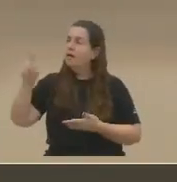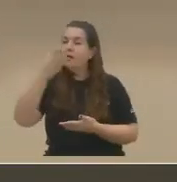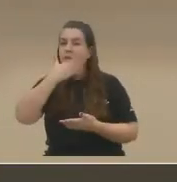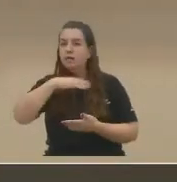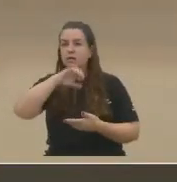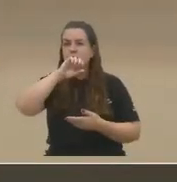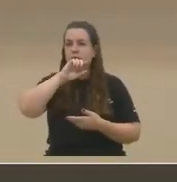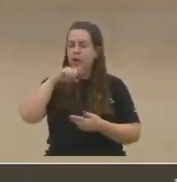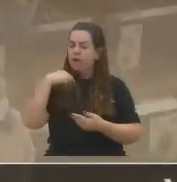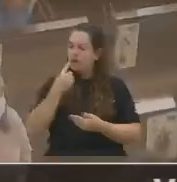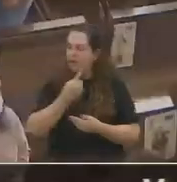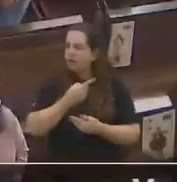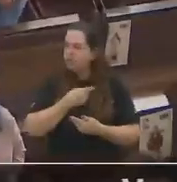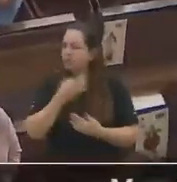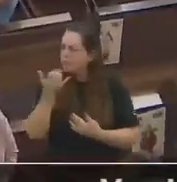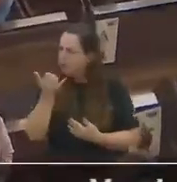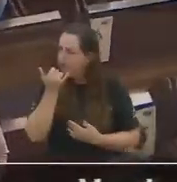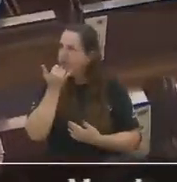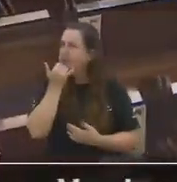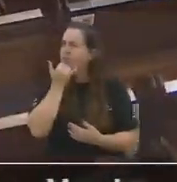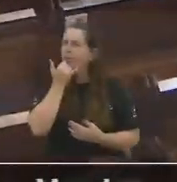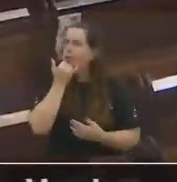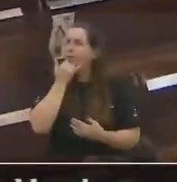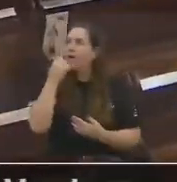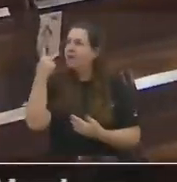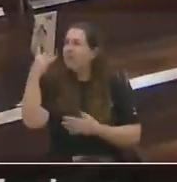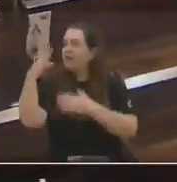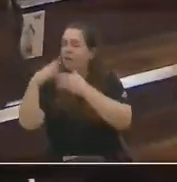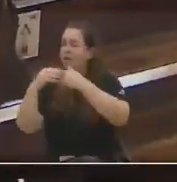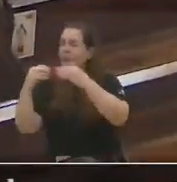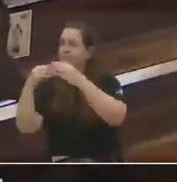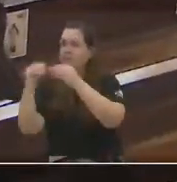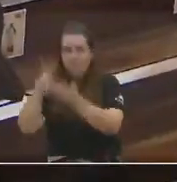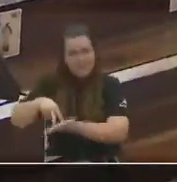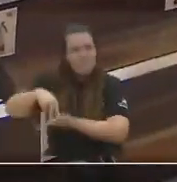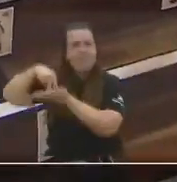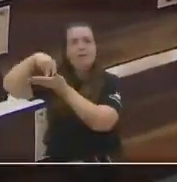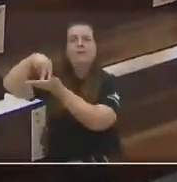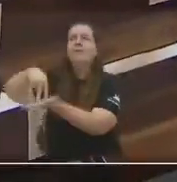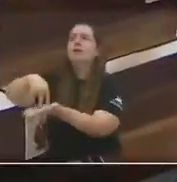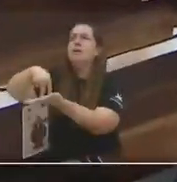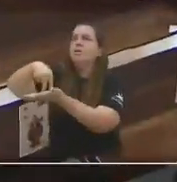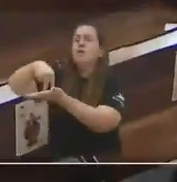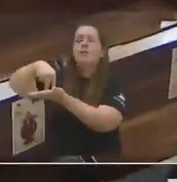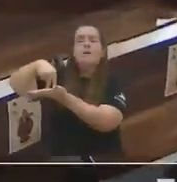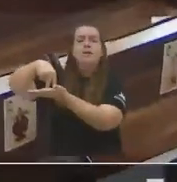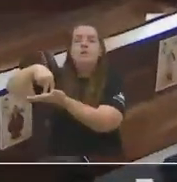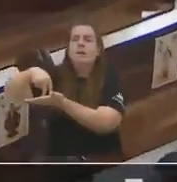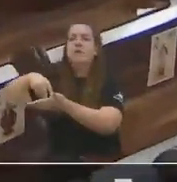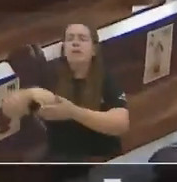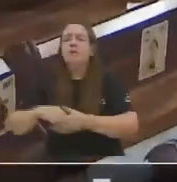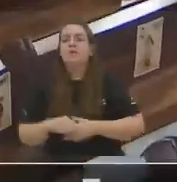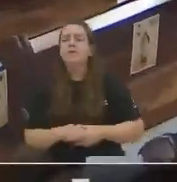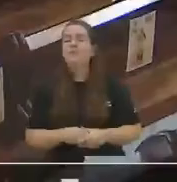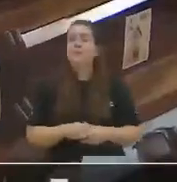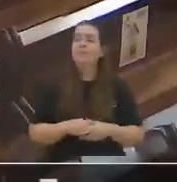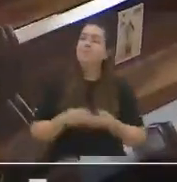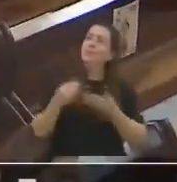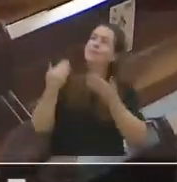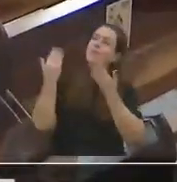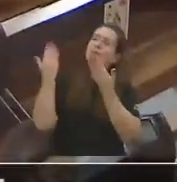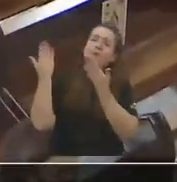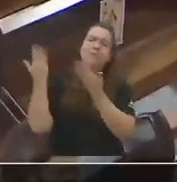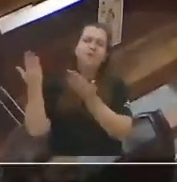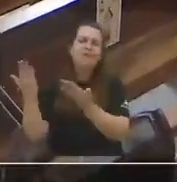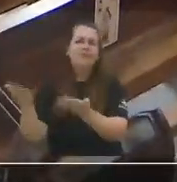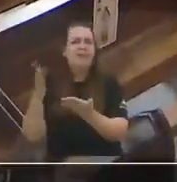mim. A Deus Pai, que nos perdoa e nos sustenta em suas